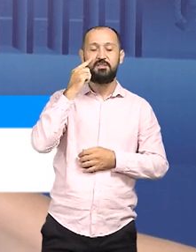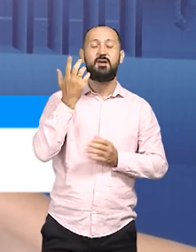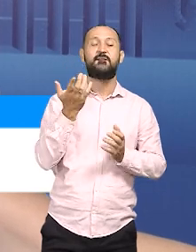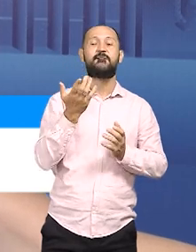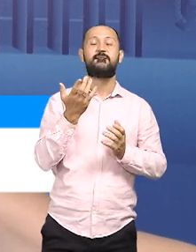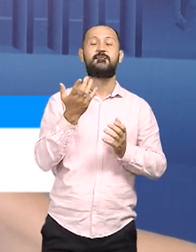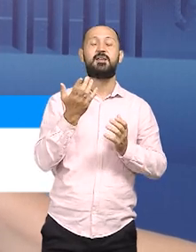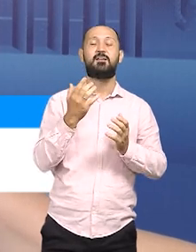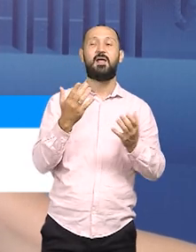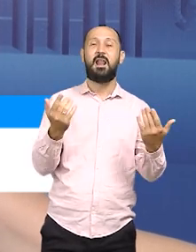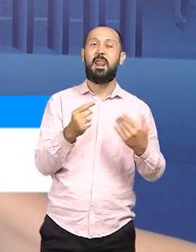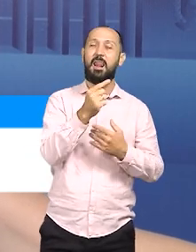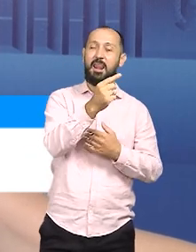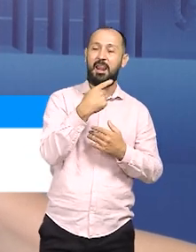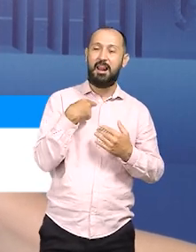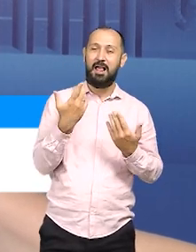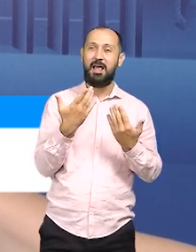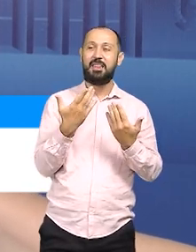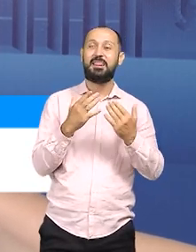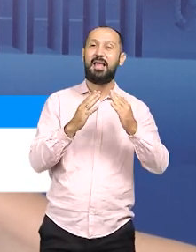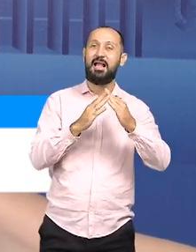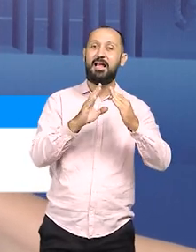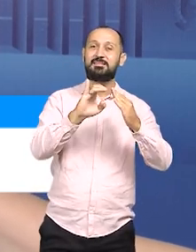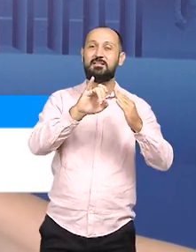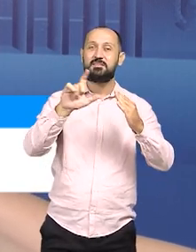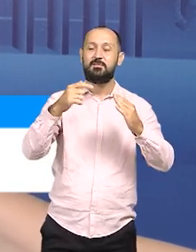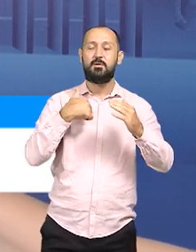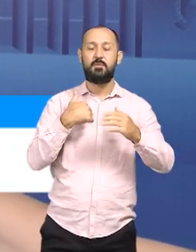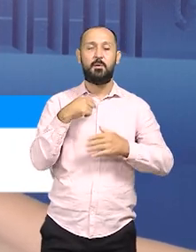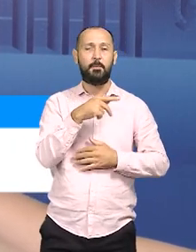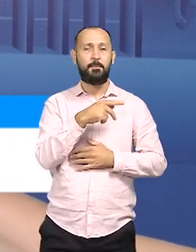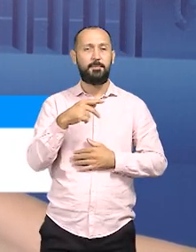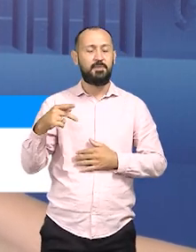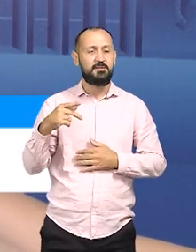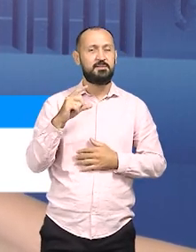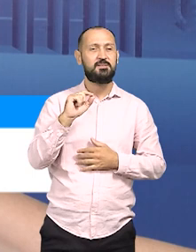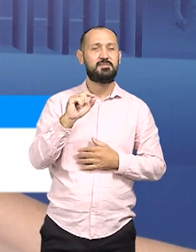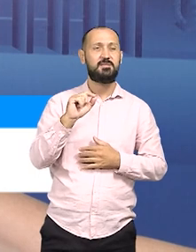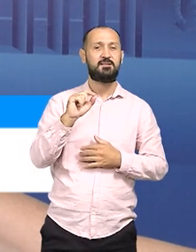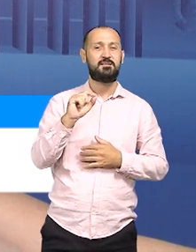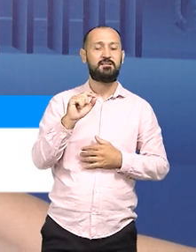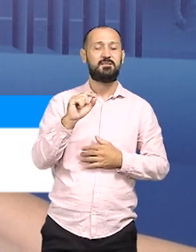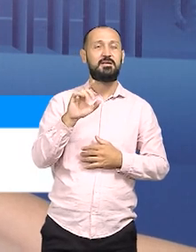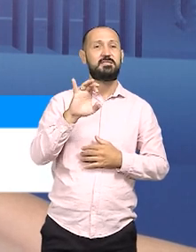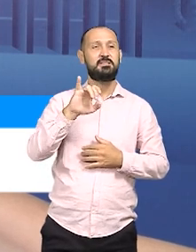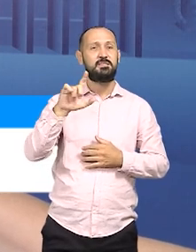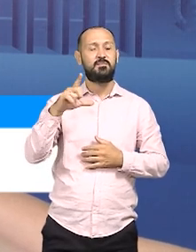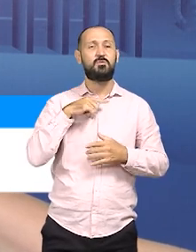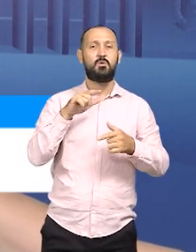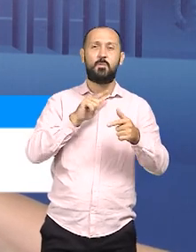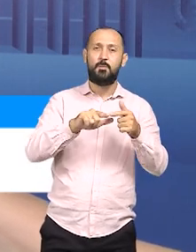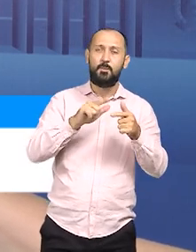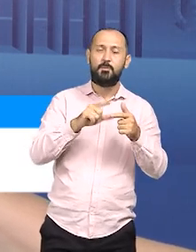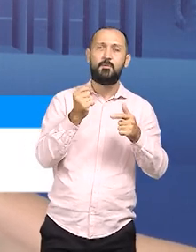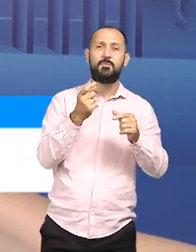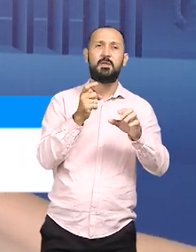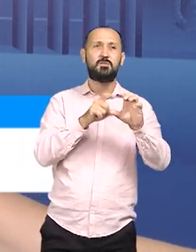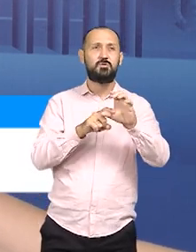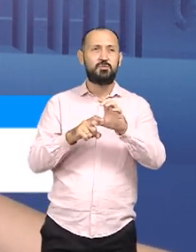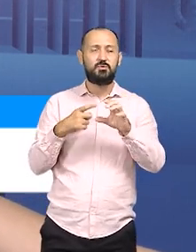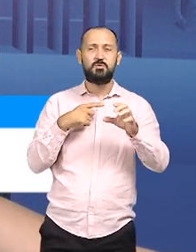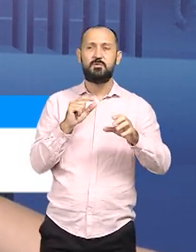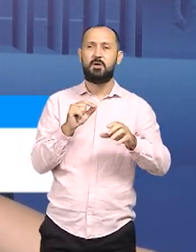ali a gente teve uma convivência muito grande na época o presidente da somu ele ajudou na resolutividade das questões dos